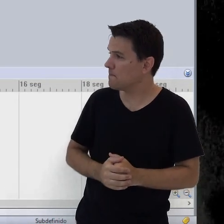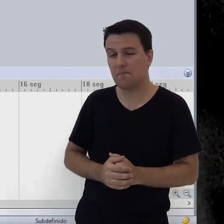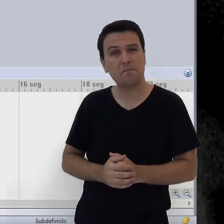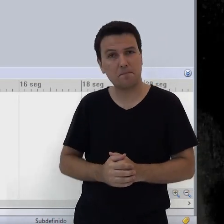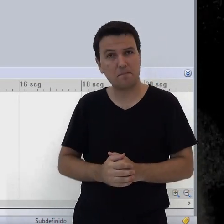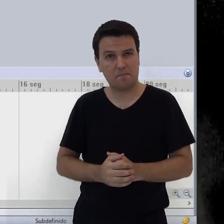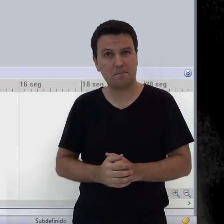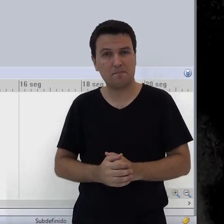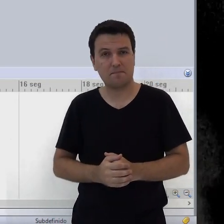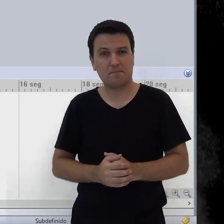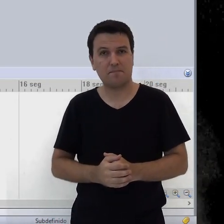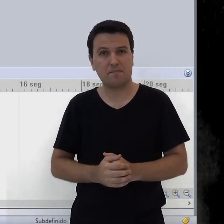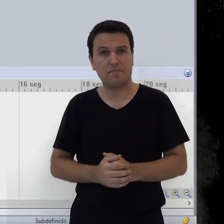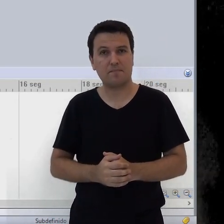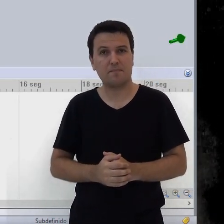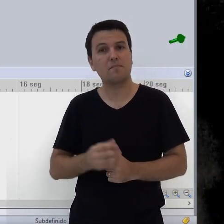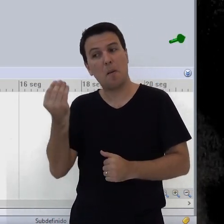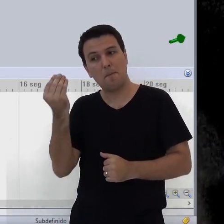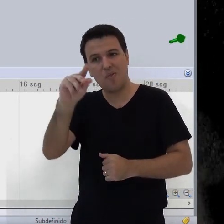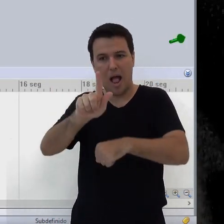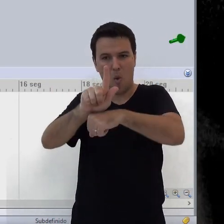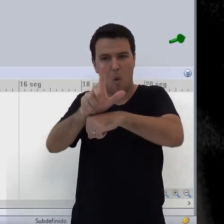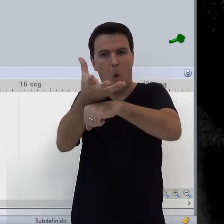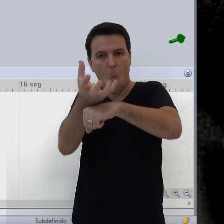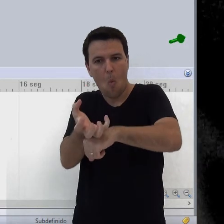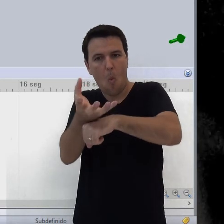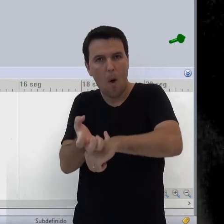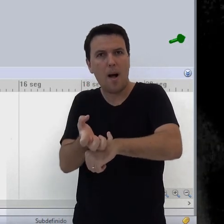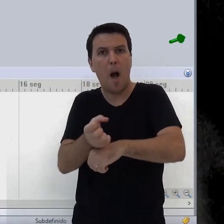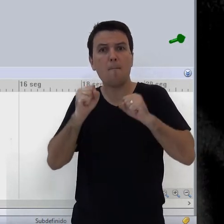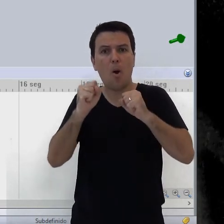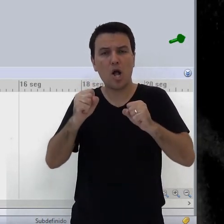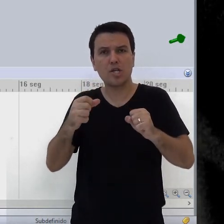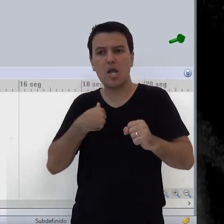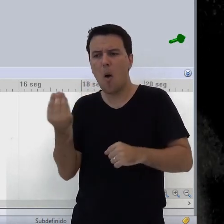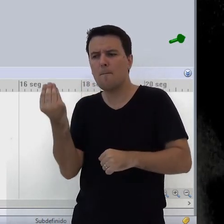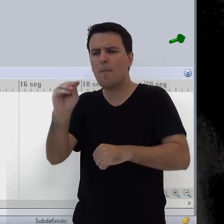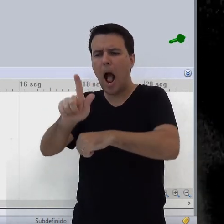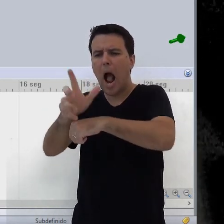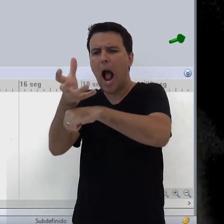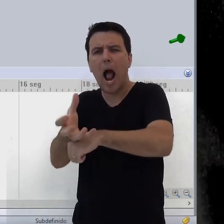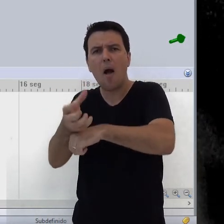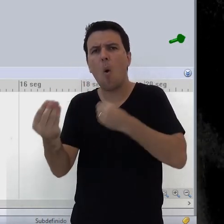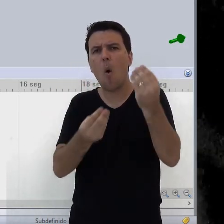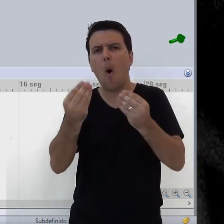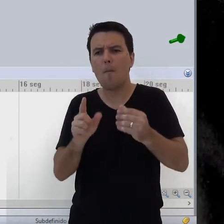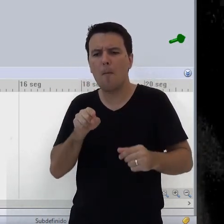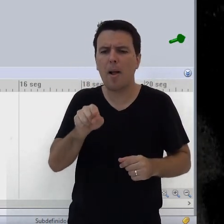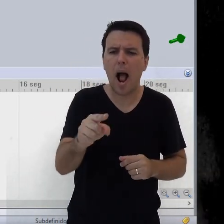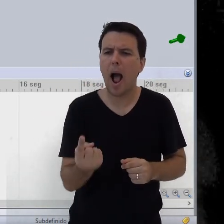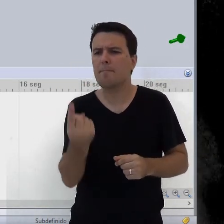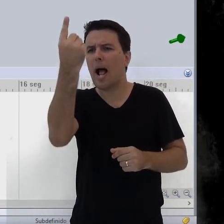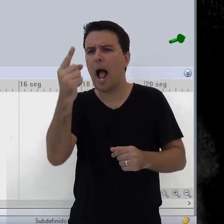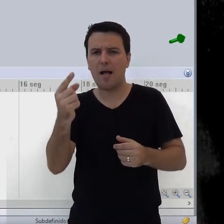ferramenta, né, e vai adicionar, então, a gravidade. Você pode adicionar essa gravidade na direção de qualquer